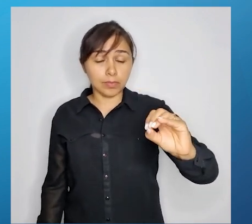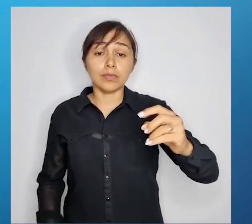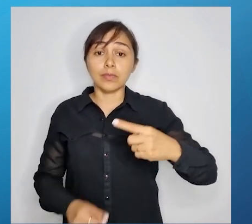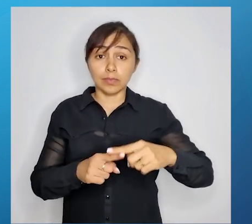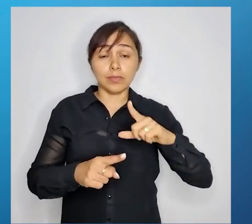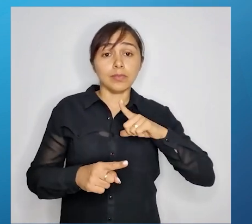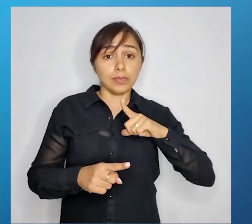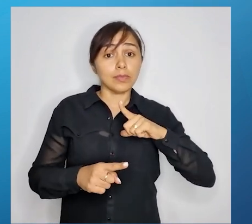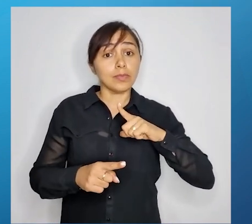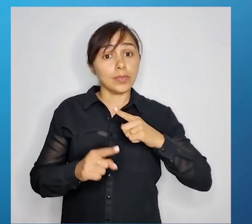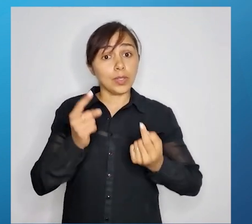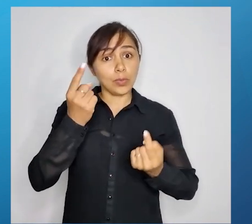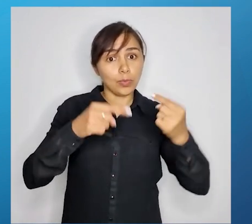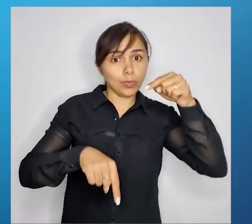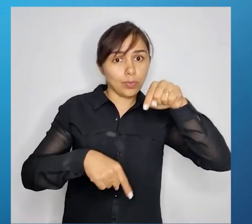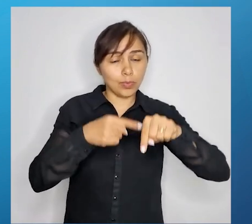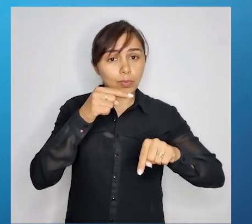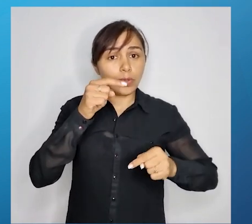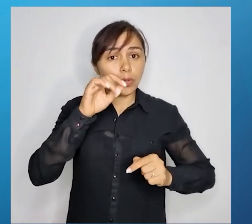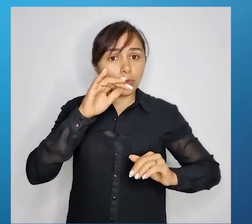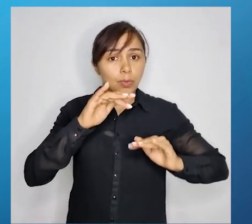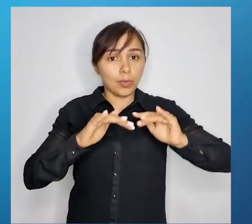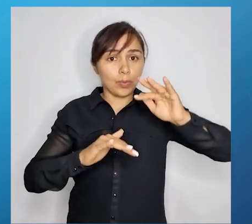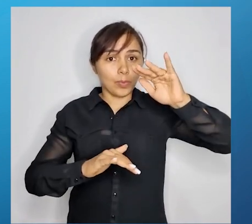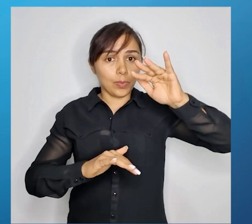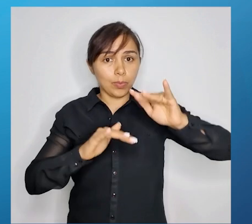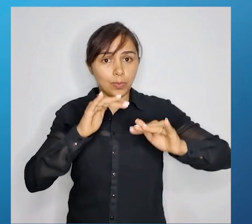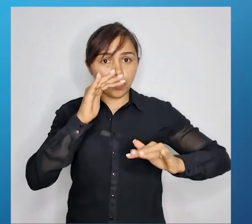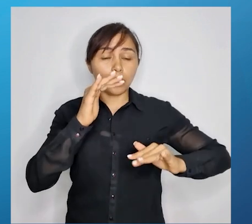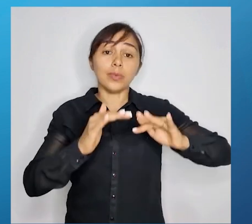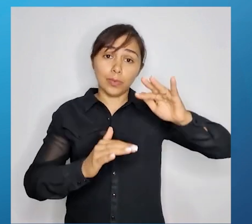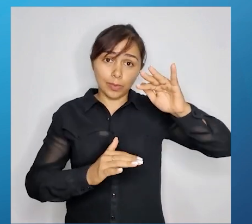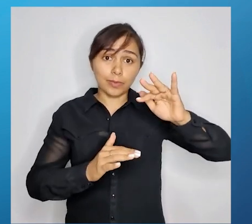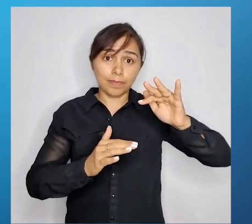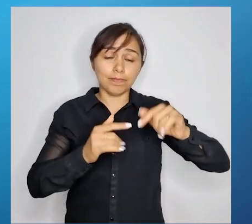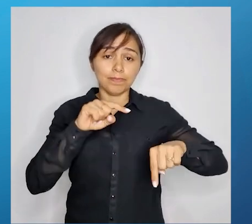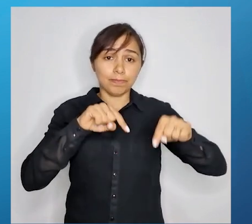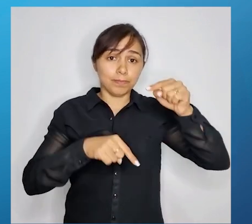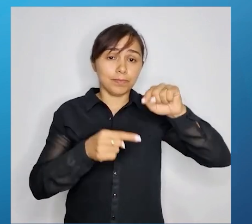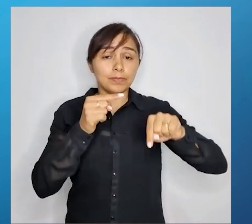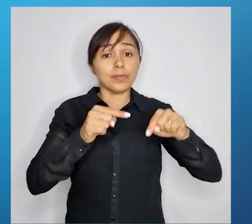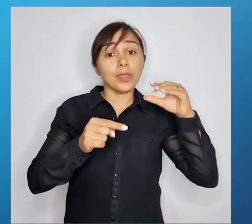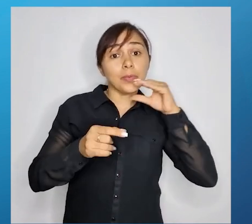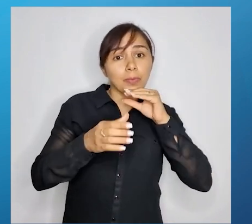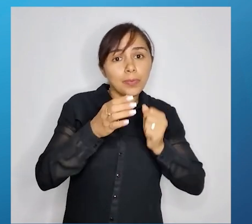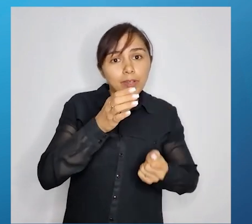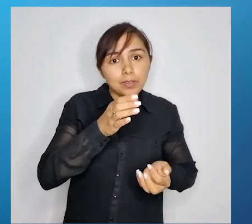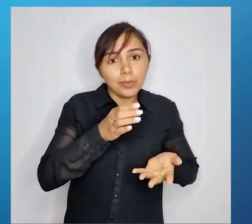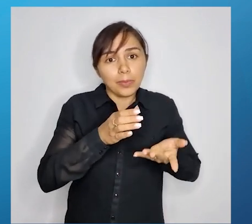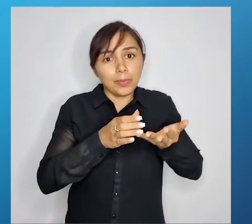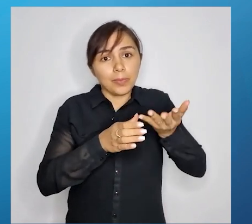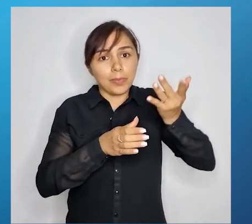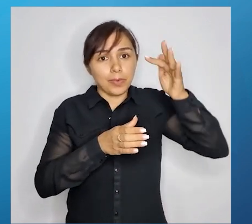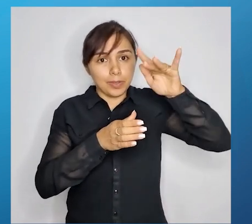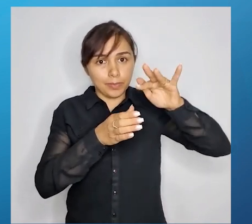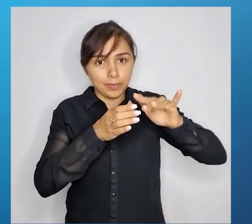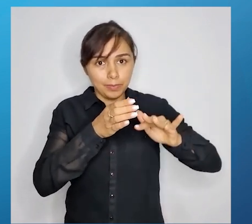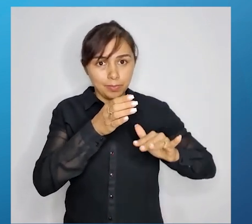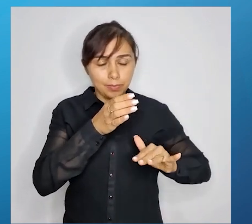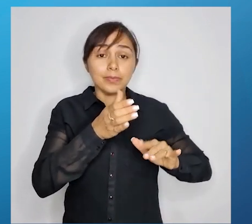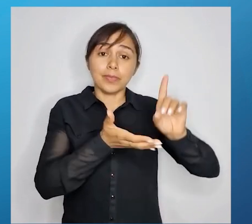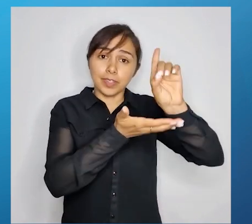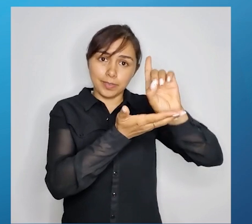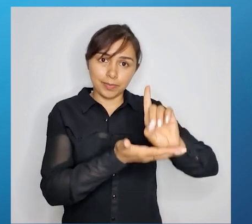do deslocamento da massa. Então, nós falamos, né, sobre a convecção, sobre essas correntes de convecção que acabam atuando justamente por diferença de